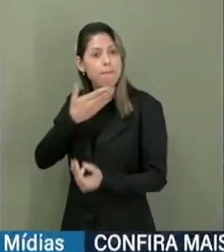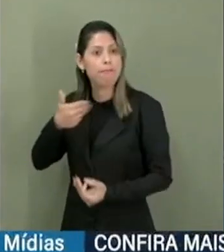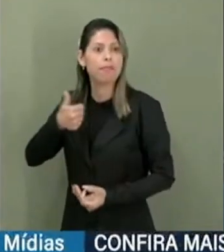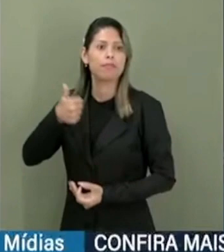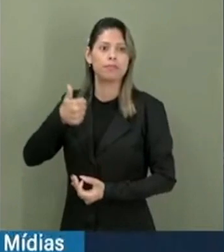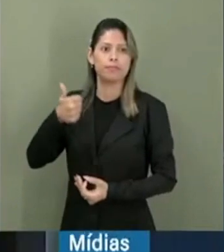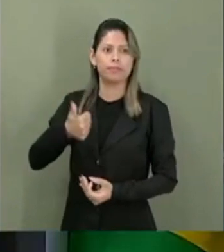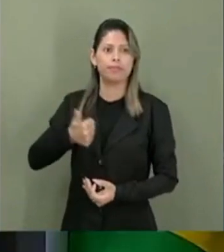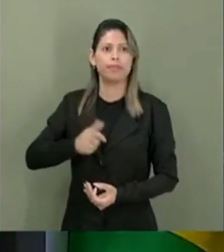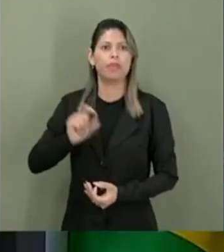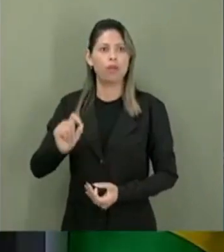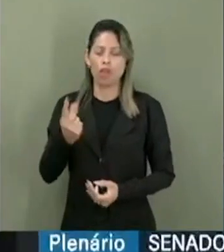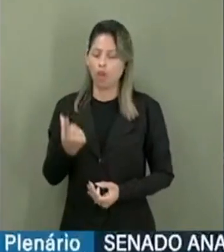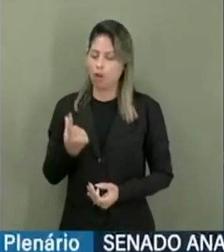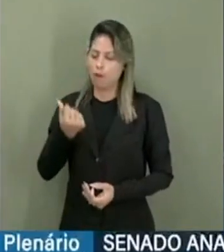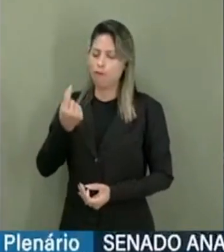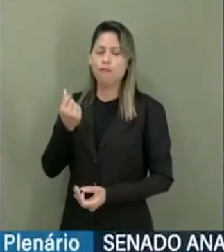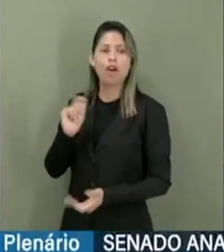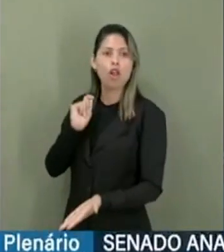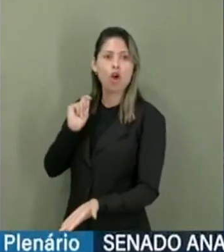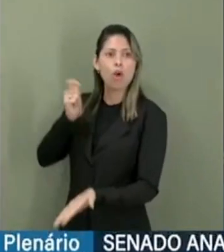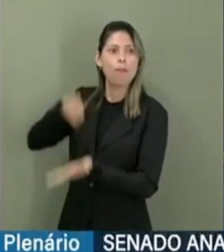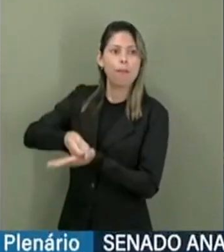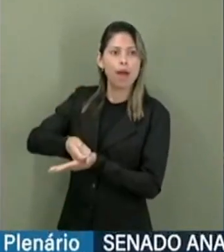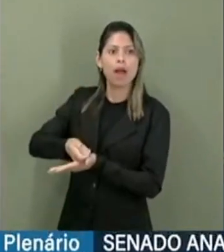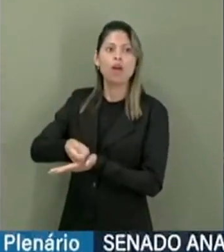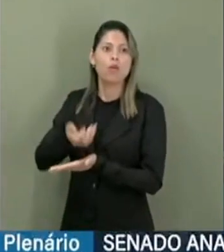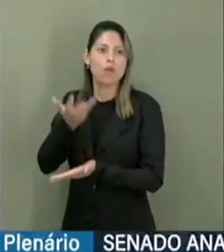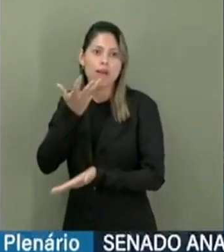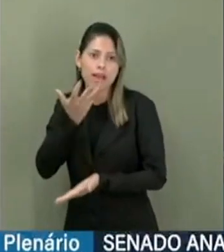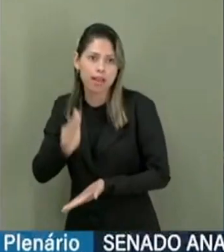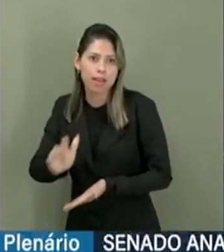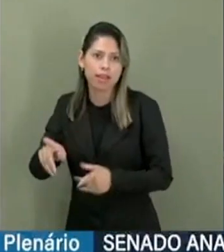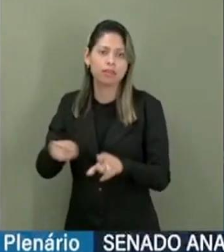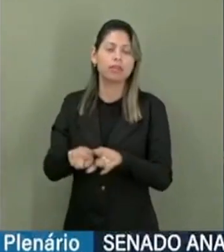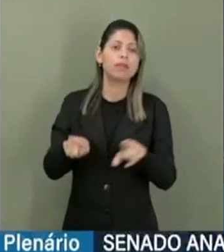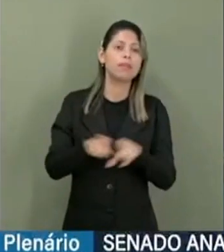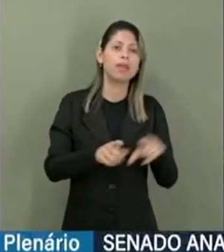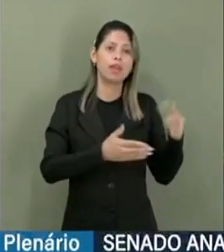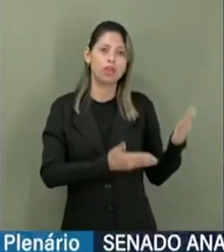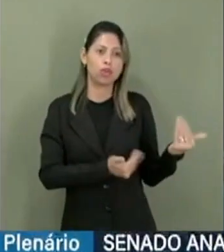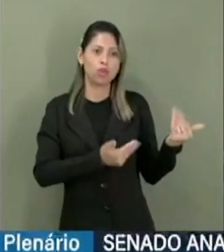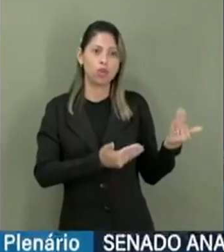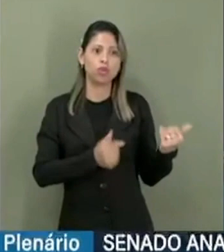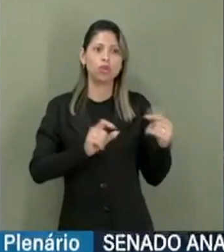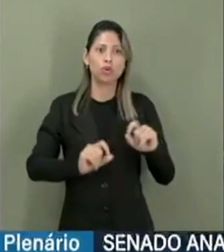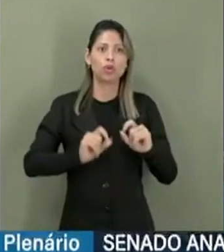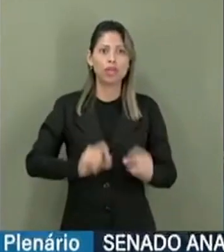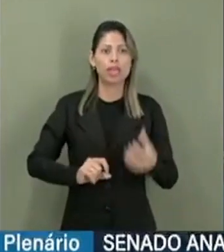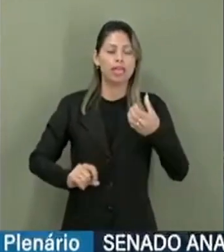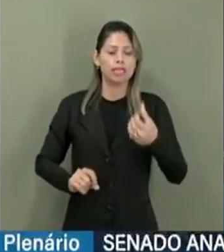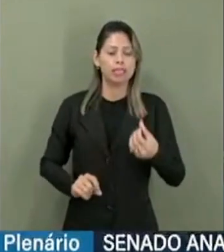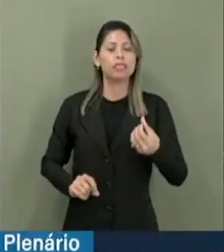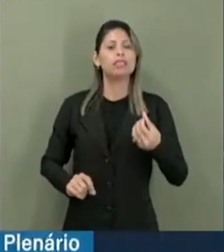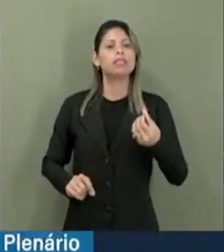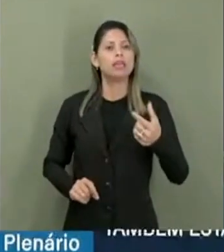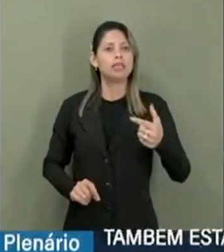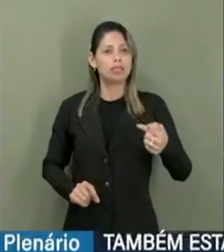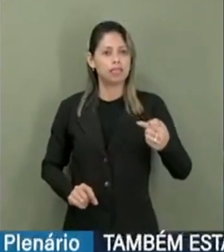pagos a crianças e adolescentes numa média do benefício que é de 670